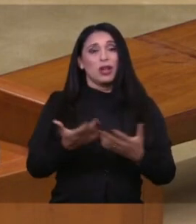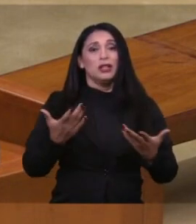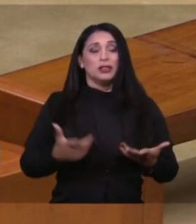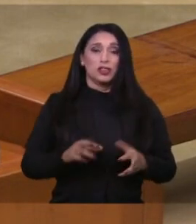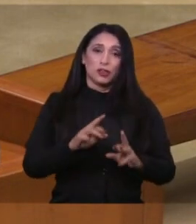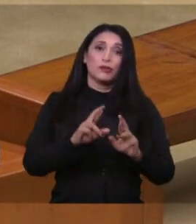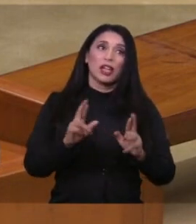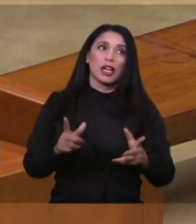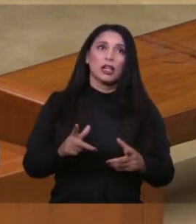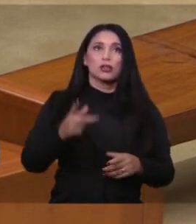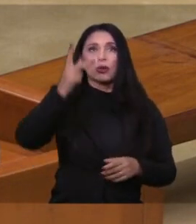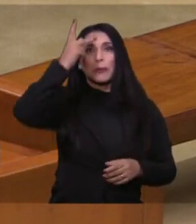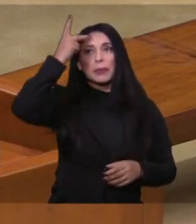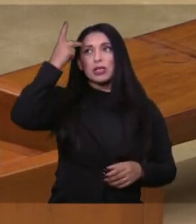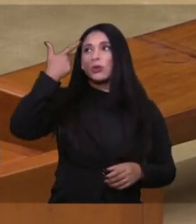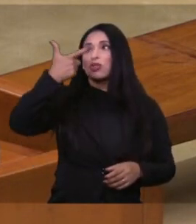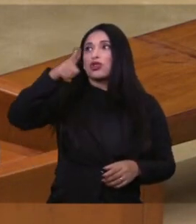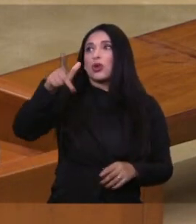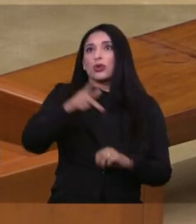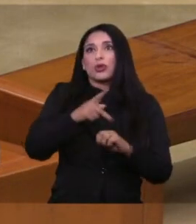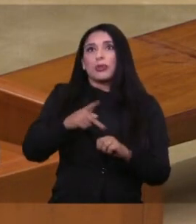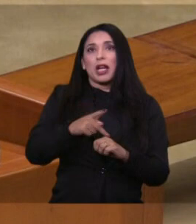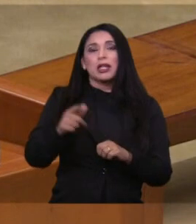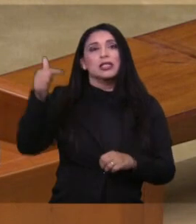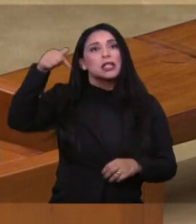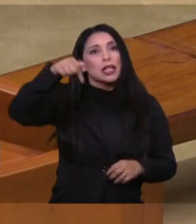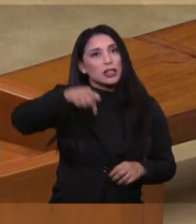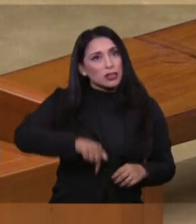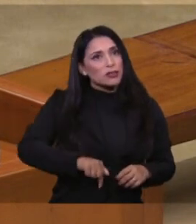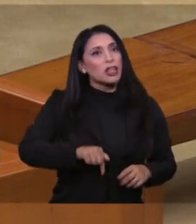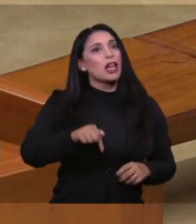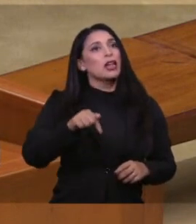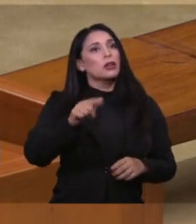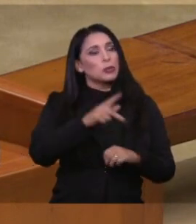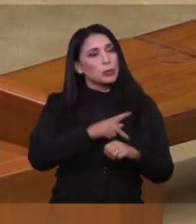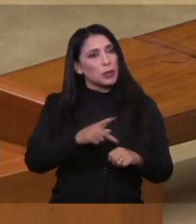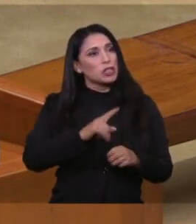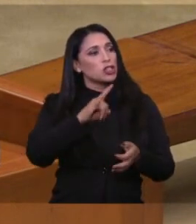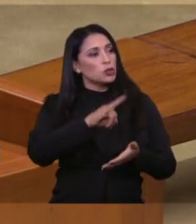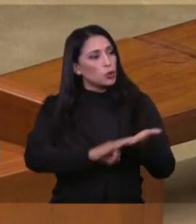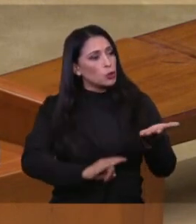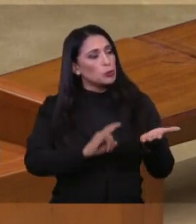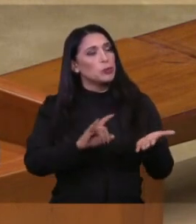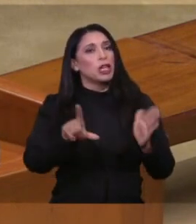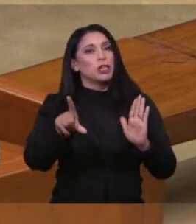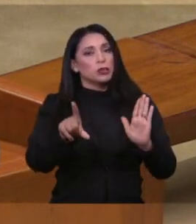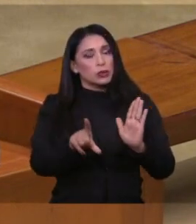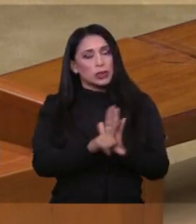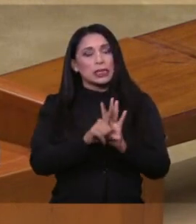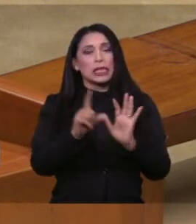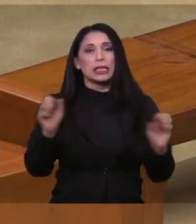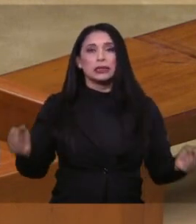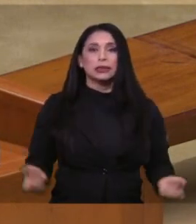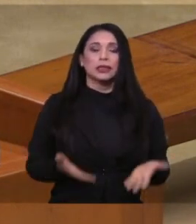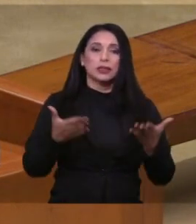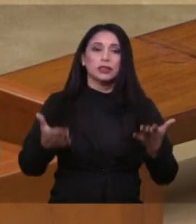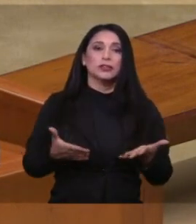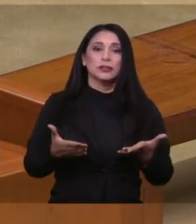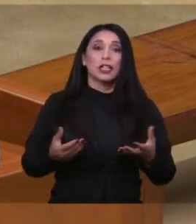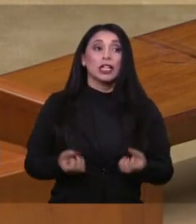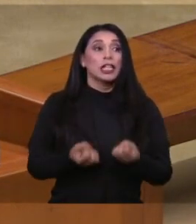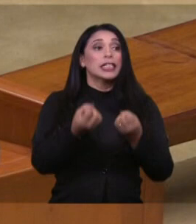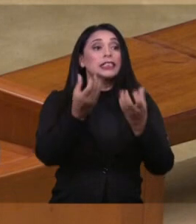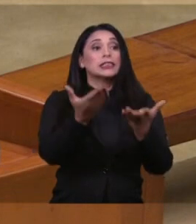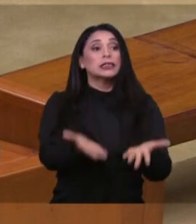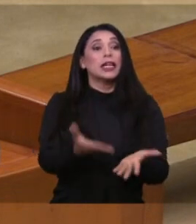com pessoas estrangeiras que foram recebidas no nosso país, com políticas públicas, com documentos legislativos que incentivaram a adoção de terras